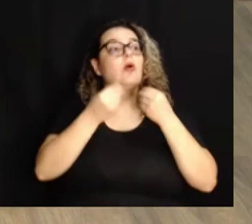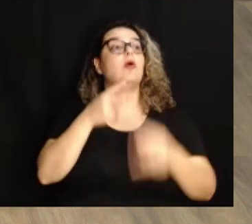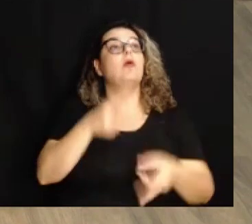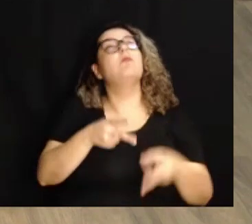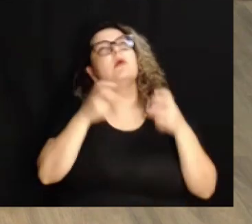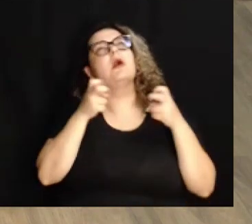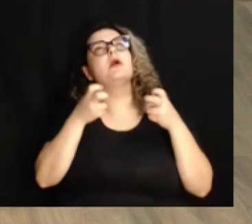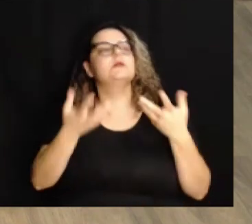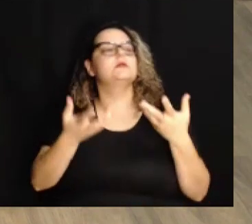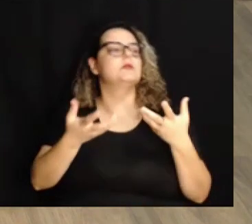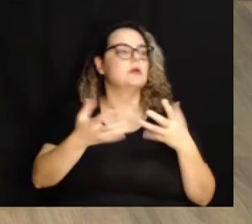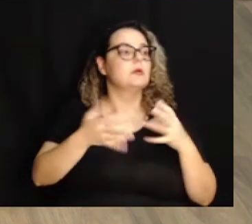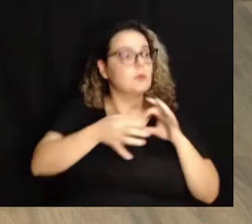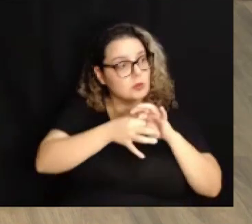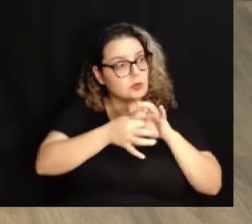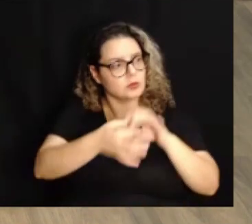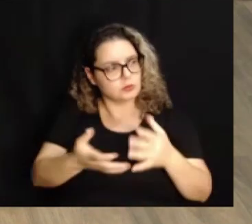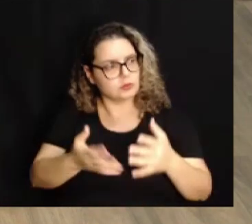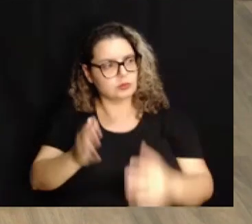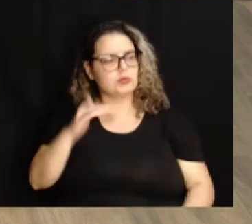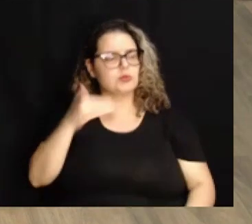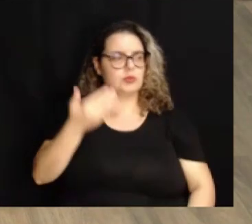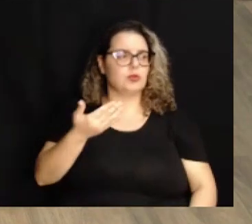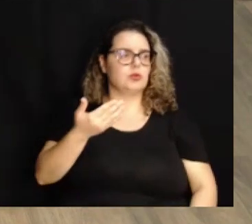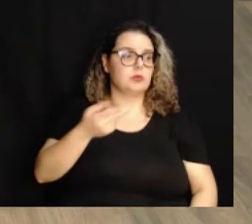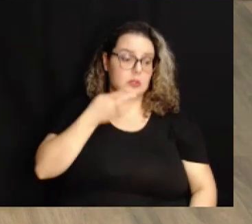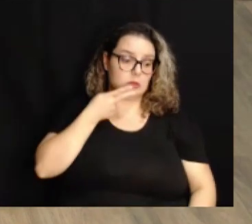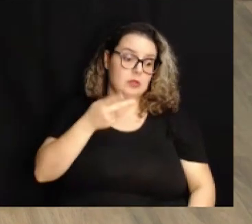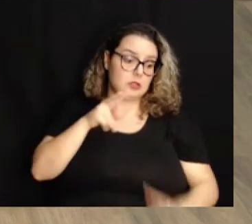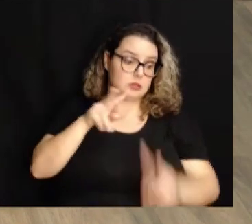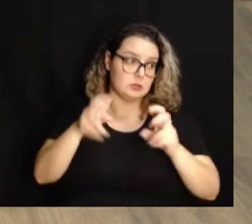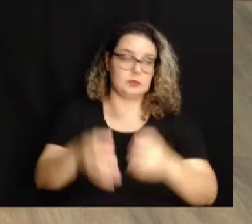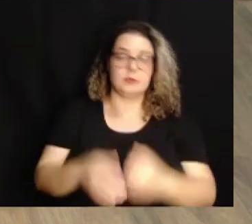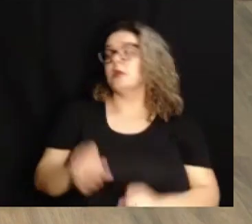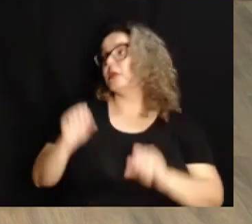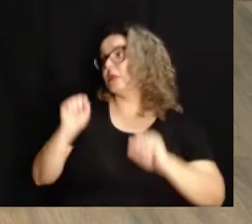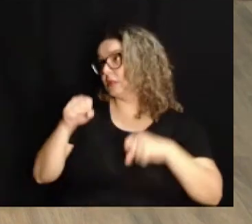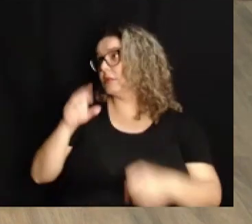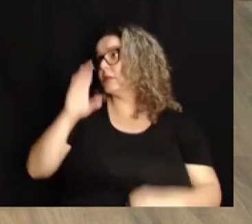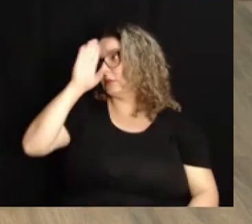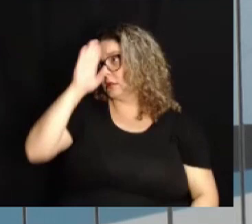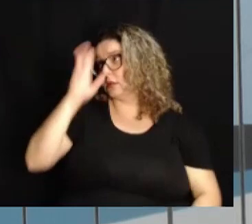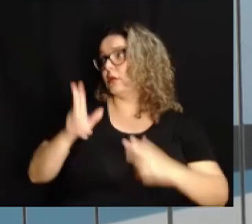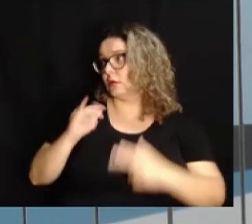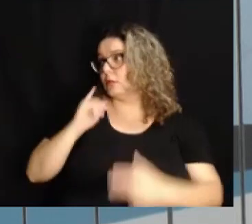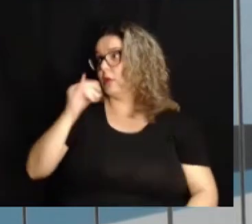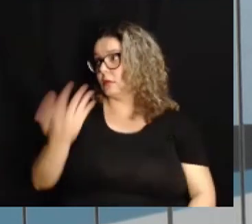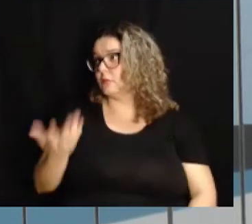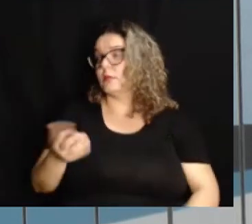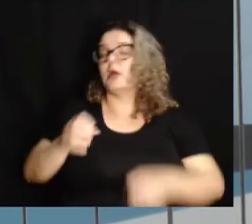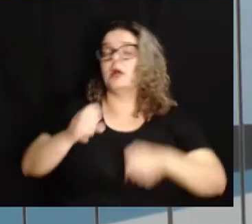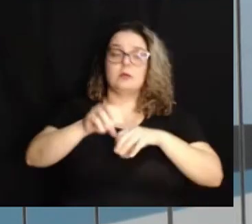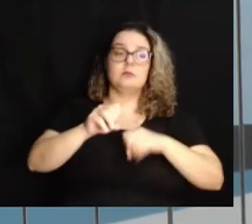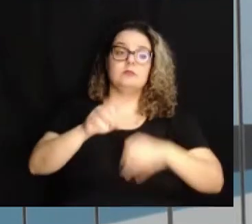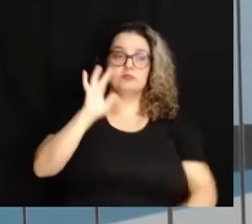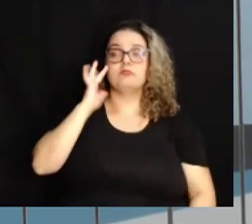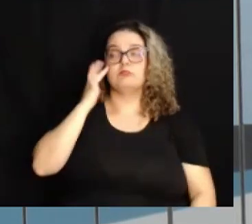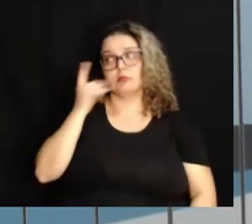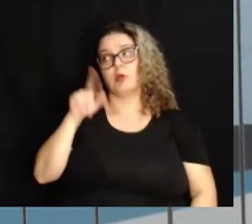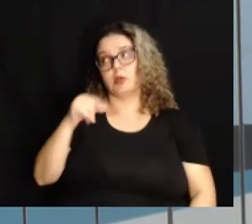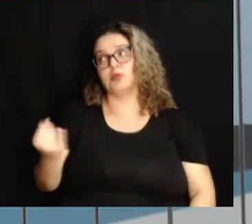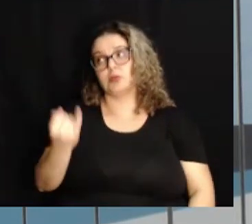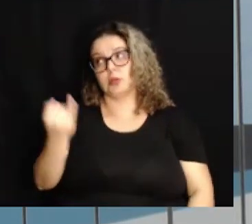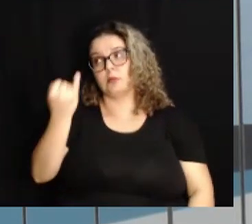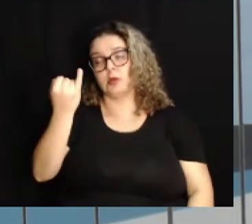contexto quando a gente se refere a esse tema? Sim, principalmente, como você falou, essa questão da educação, eu acho muito importante a gente poder falar